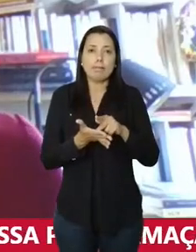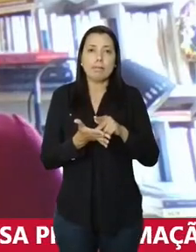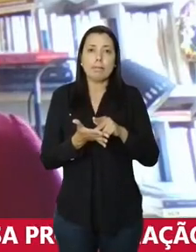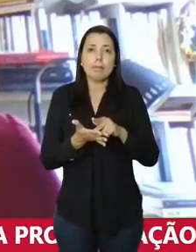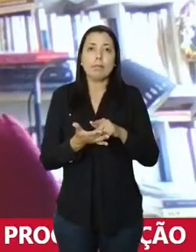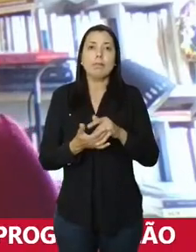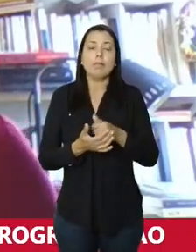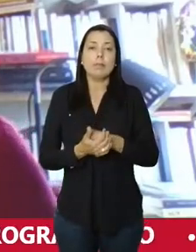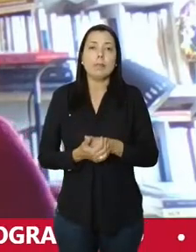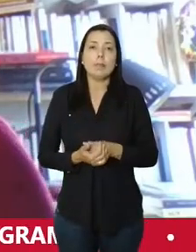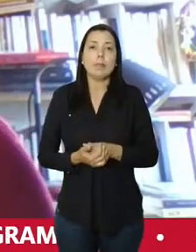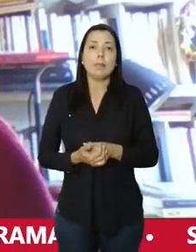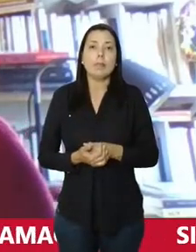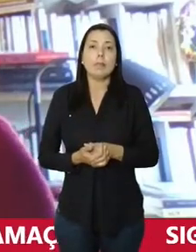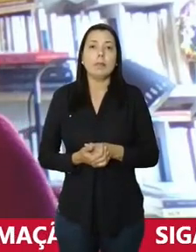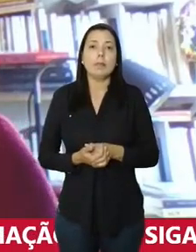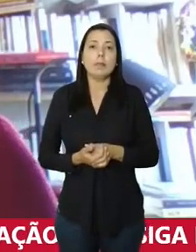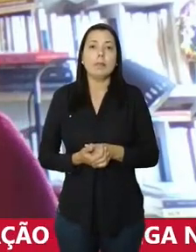combativa